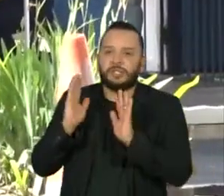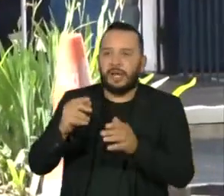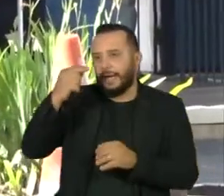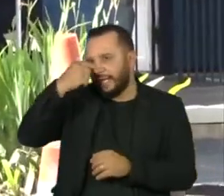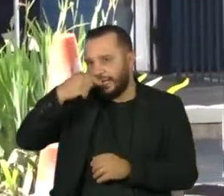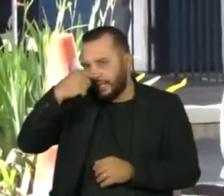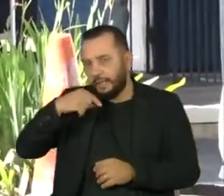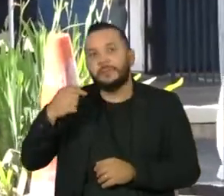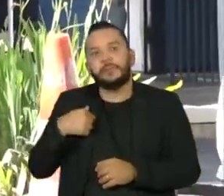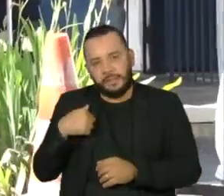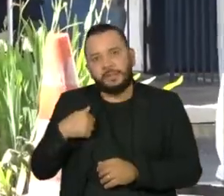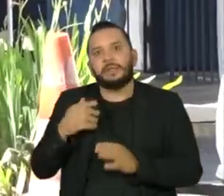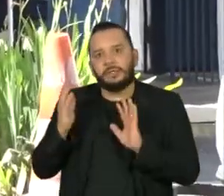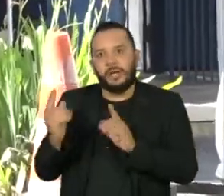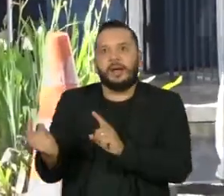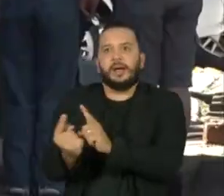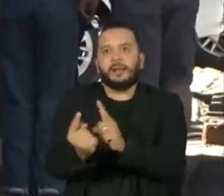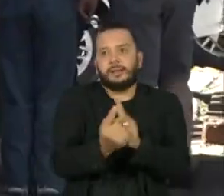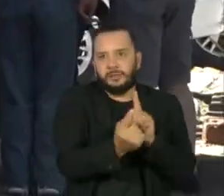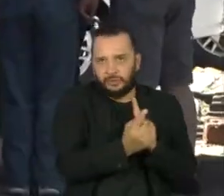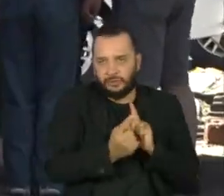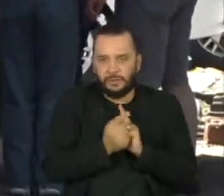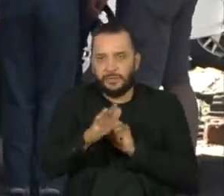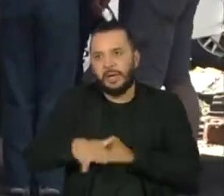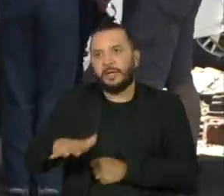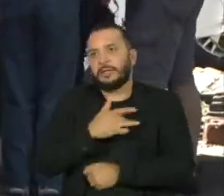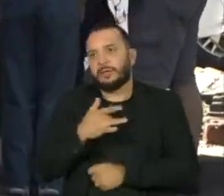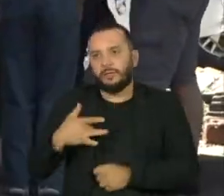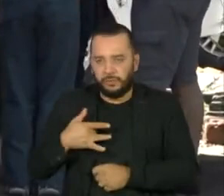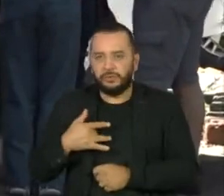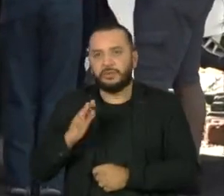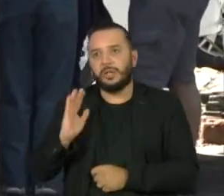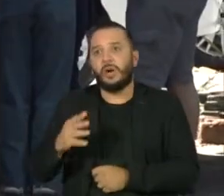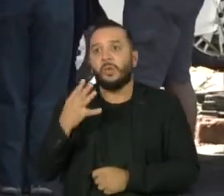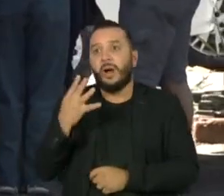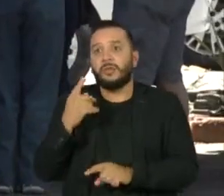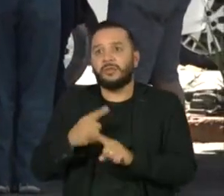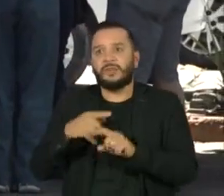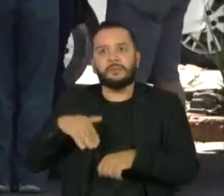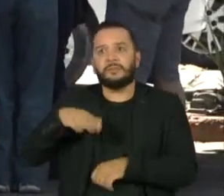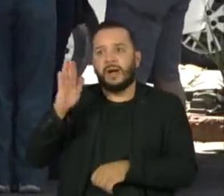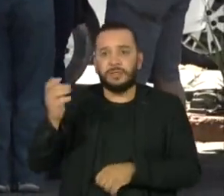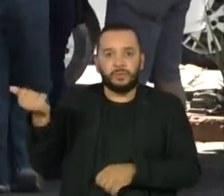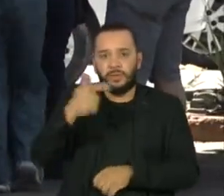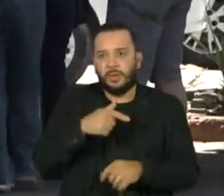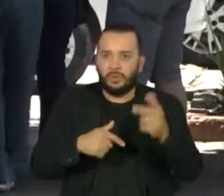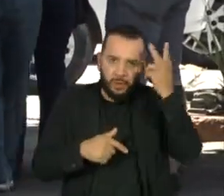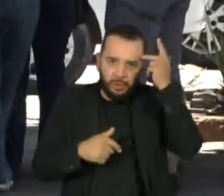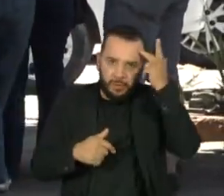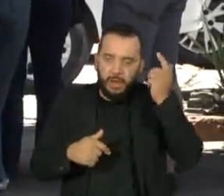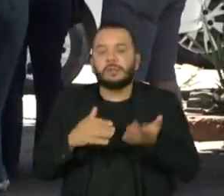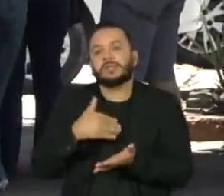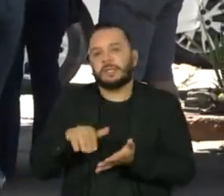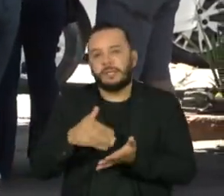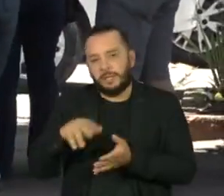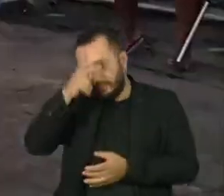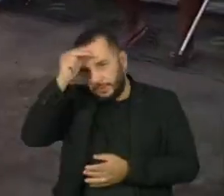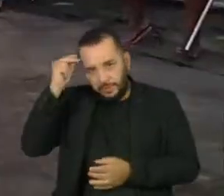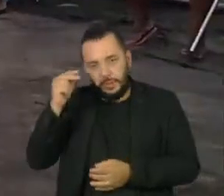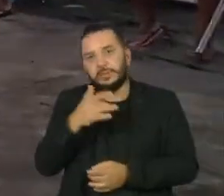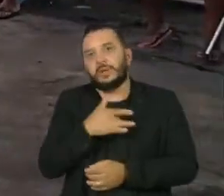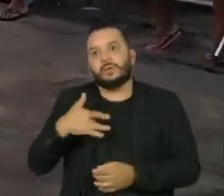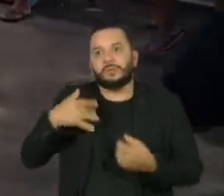sintomas de gripe atendidos na rede Municipal de Saúde está quatro vezes maior que o normal segundo a Secretaria Municipal